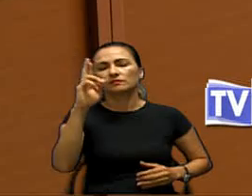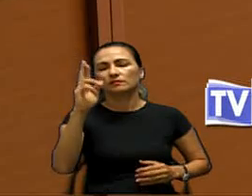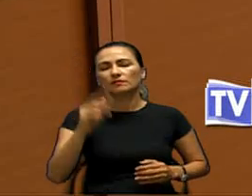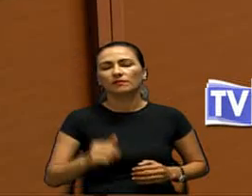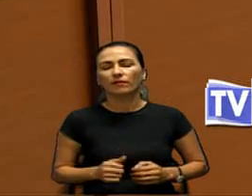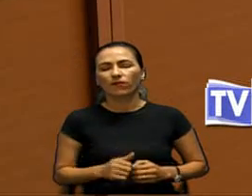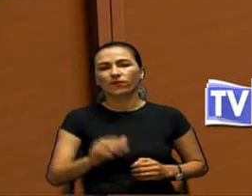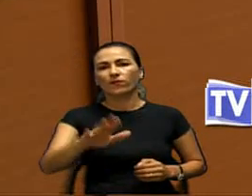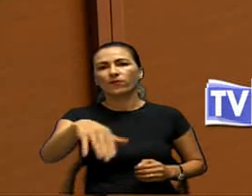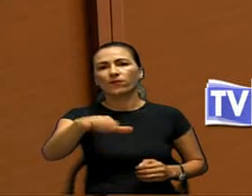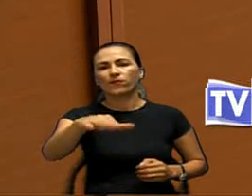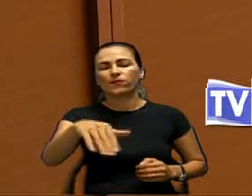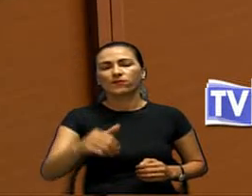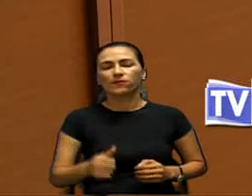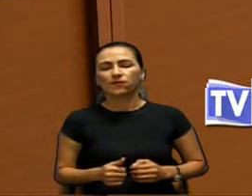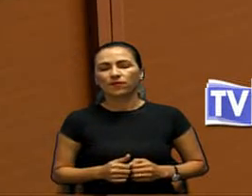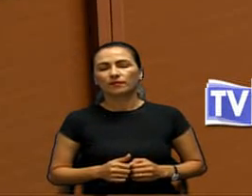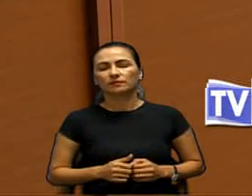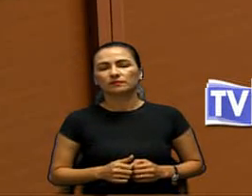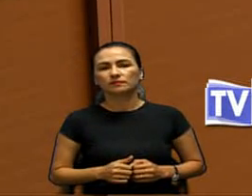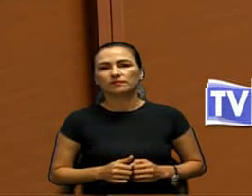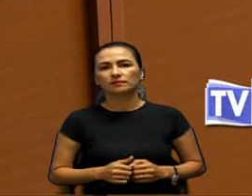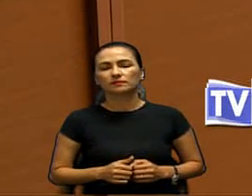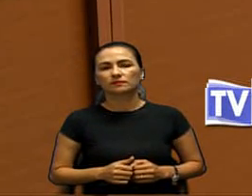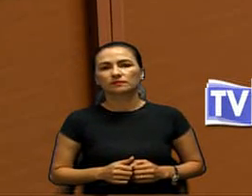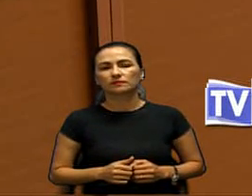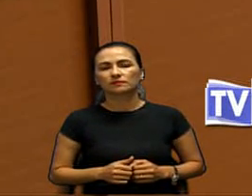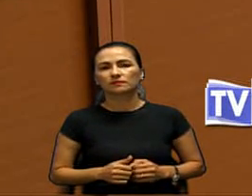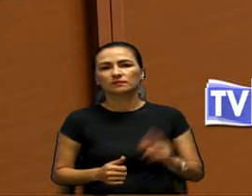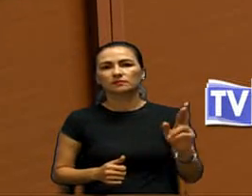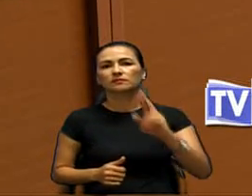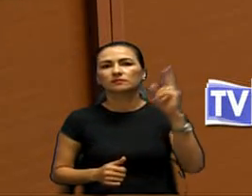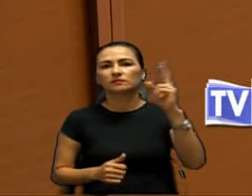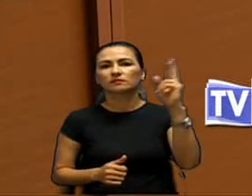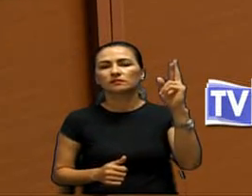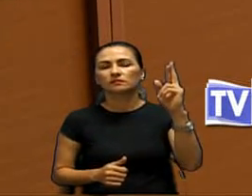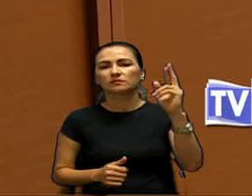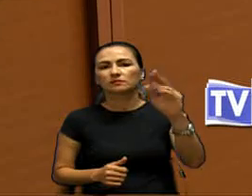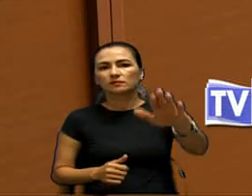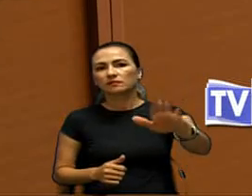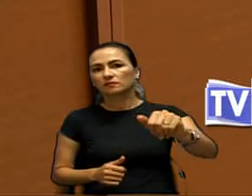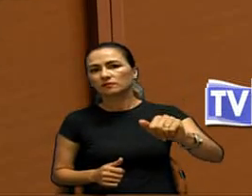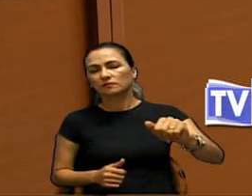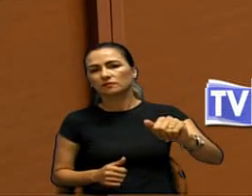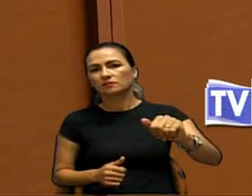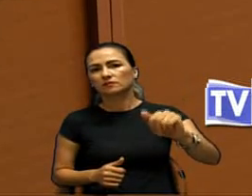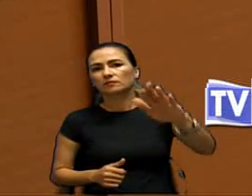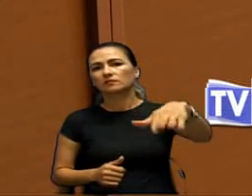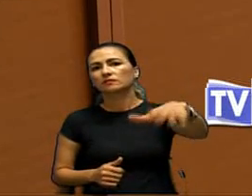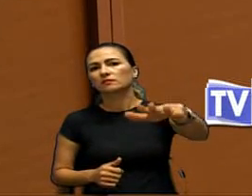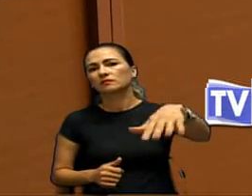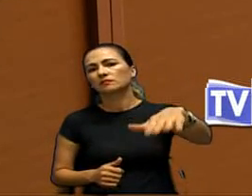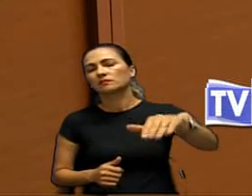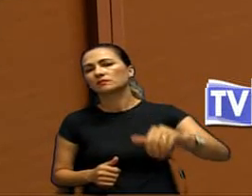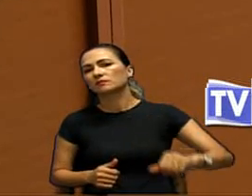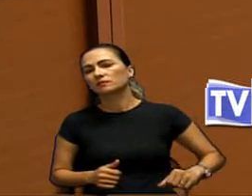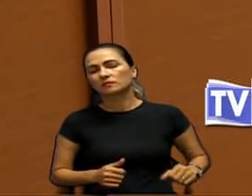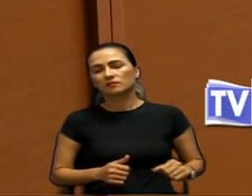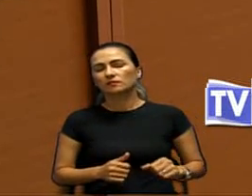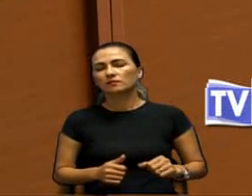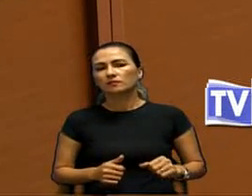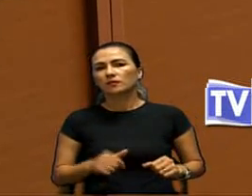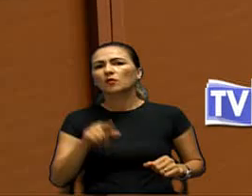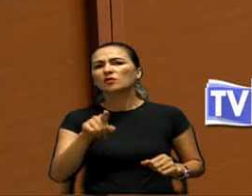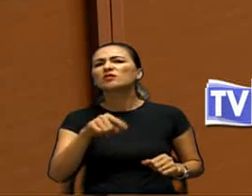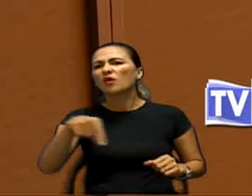vereador Manga. Vereador Manga. Tá bom, obrigado. Vereador Manga, por gentileza, o senhor já conversou